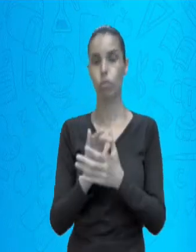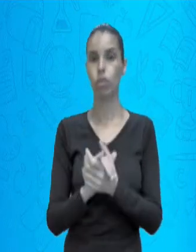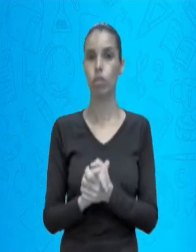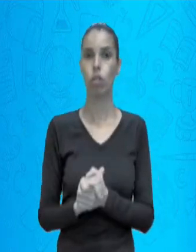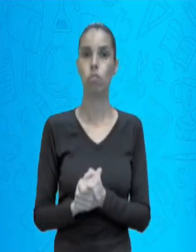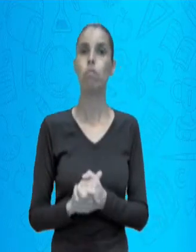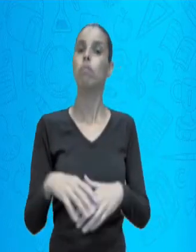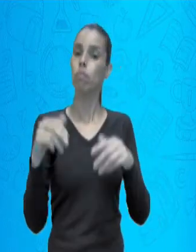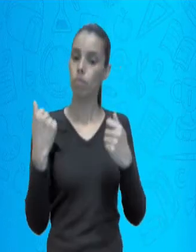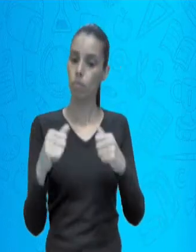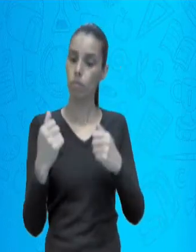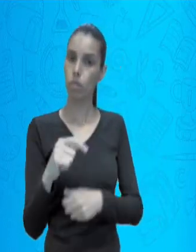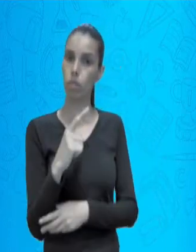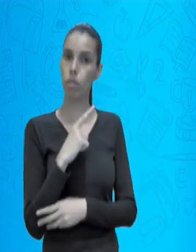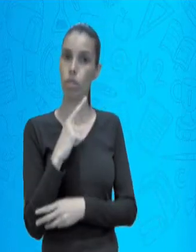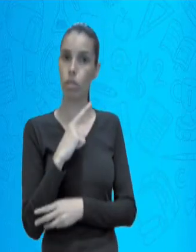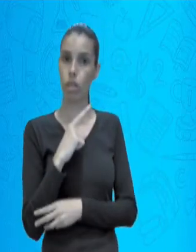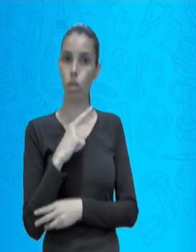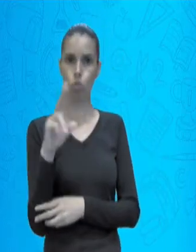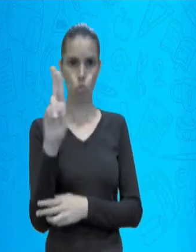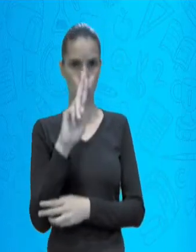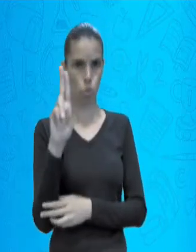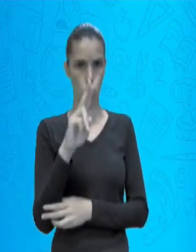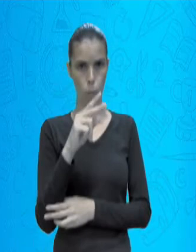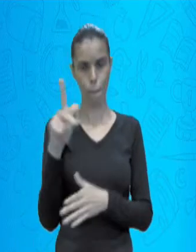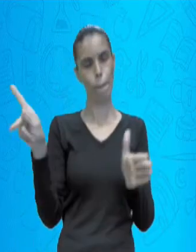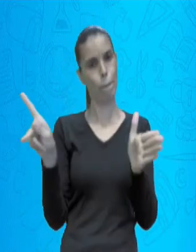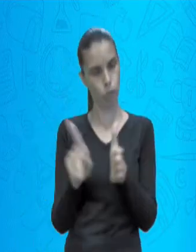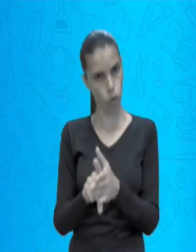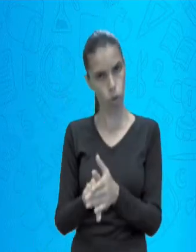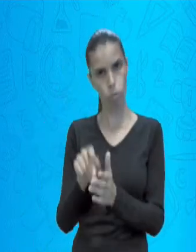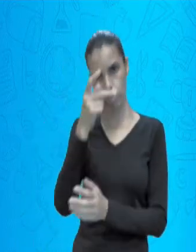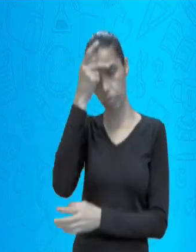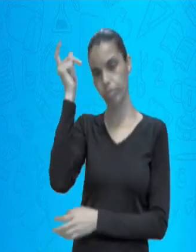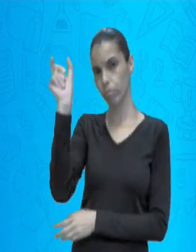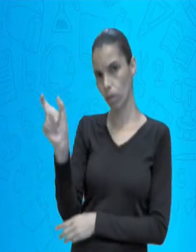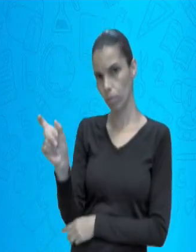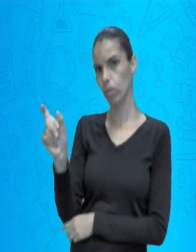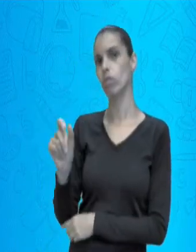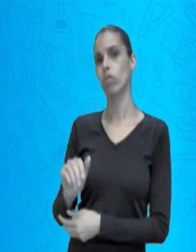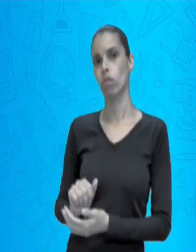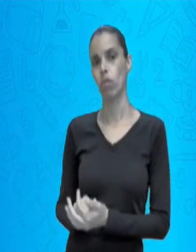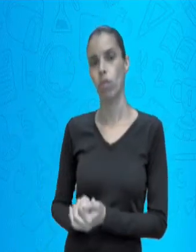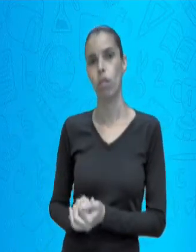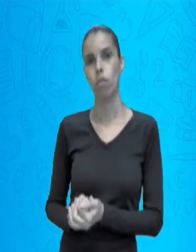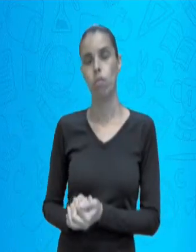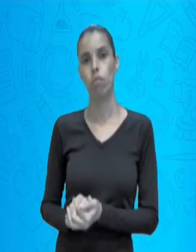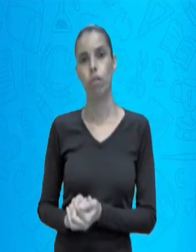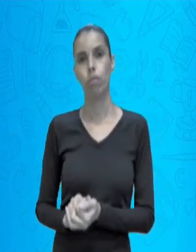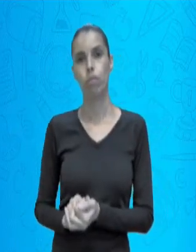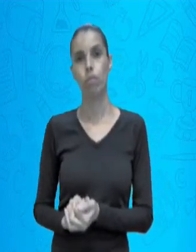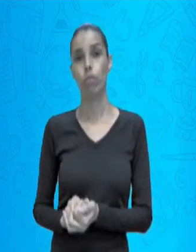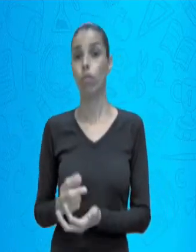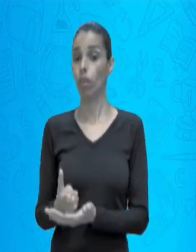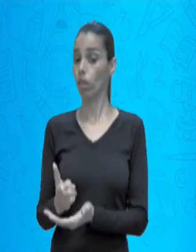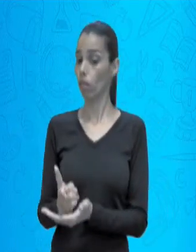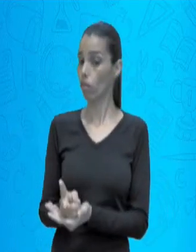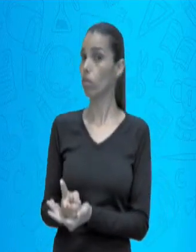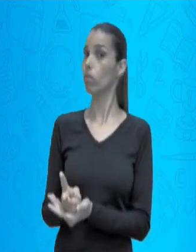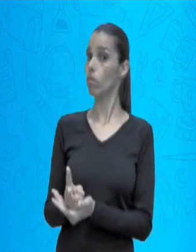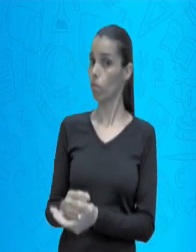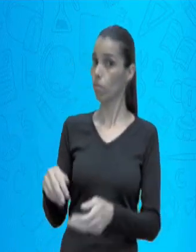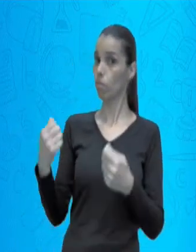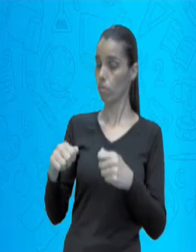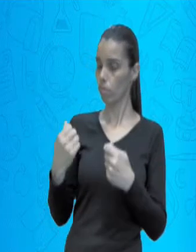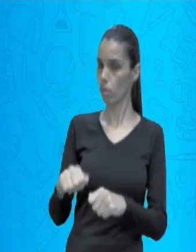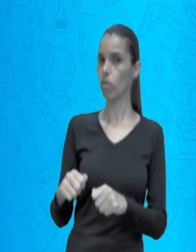veio escrito Ziraldo. Então, todo título de uma biografia tem que ter o